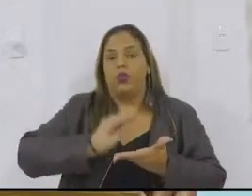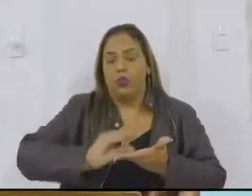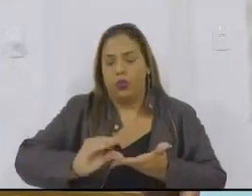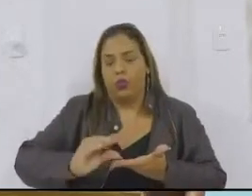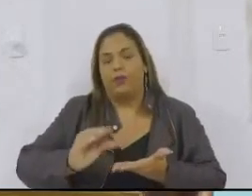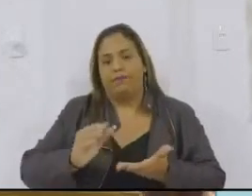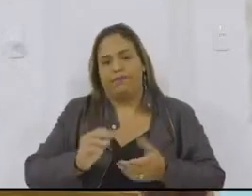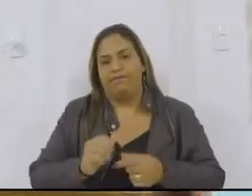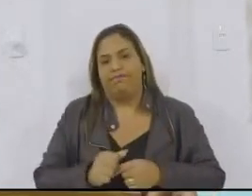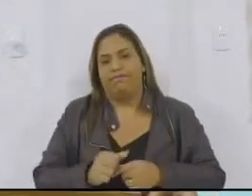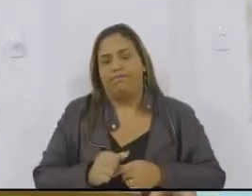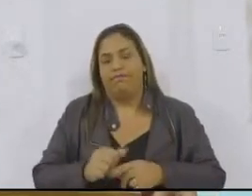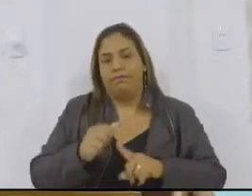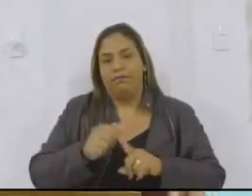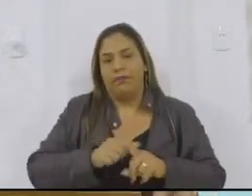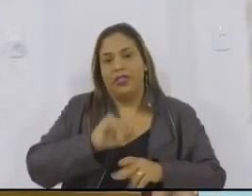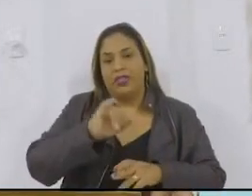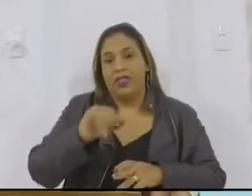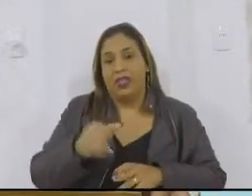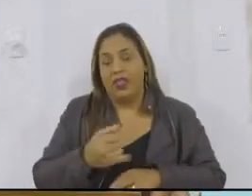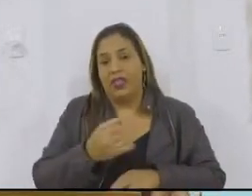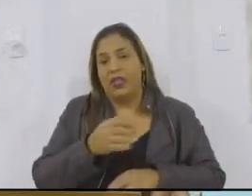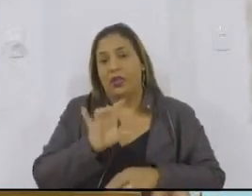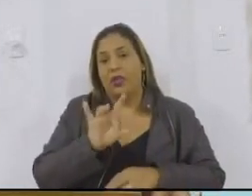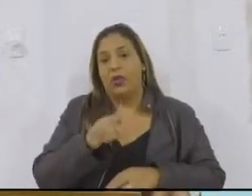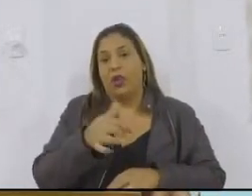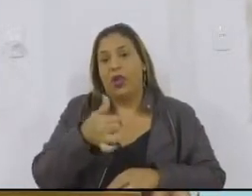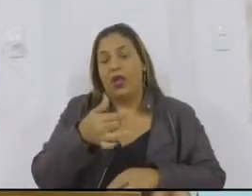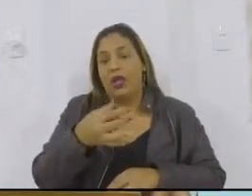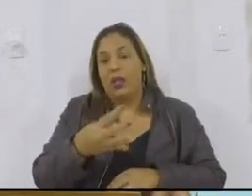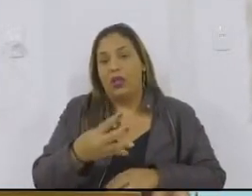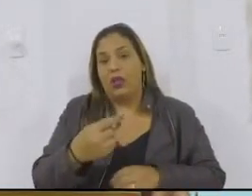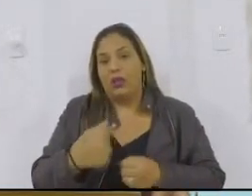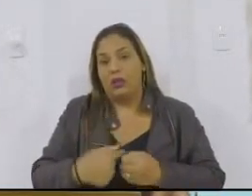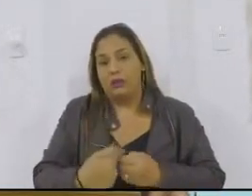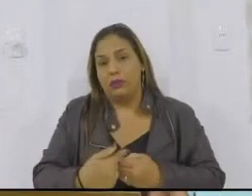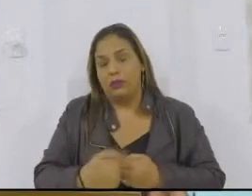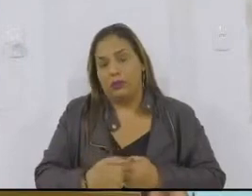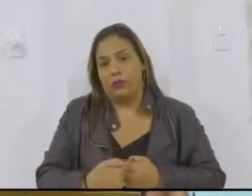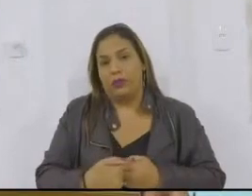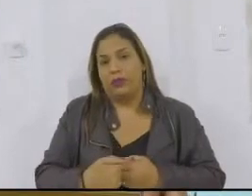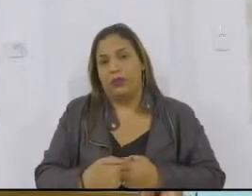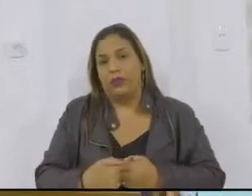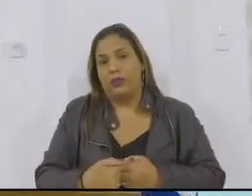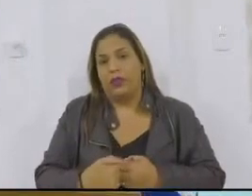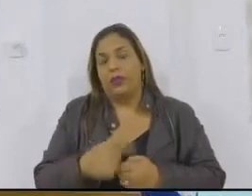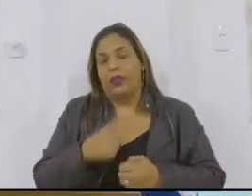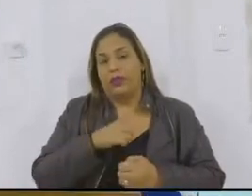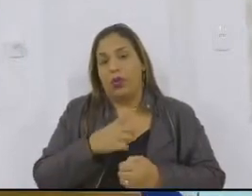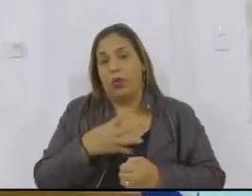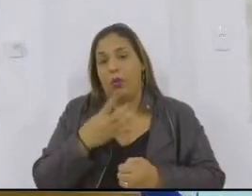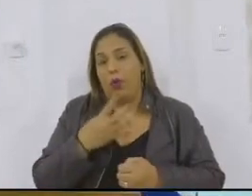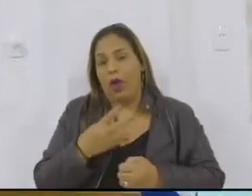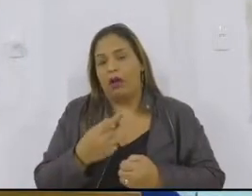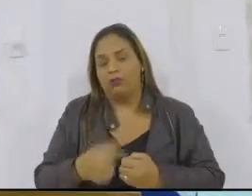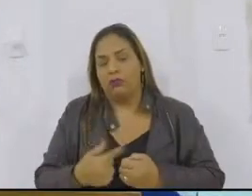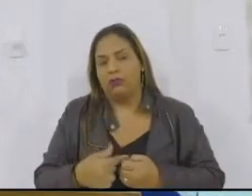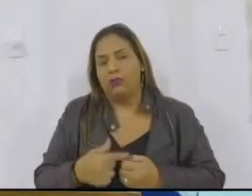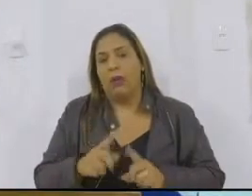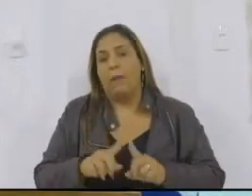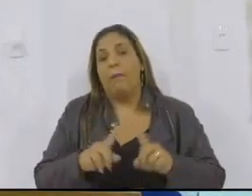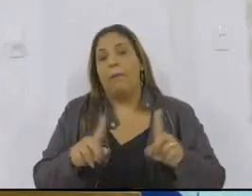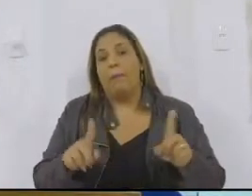nós só temos 14 municípios, tinha 4, há uns 3 meses atrás nós conseguimos, com o trabalho do prefeito